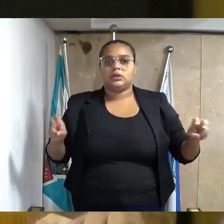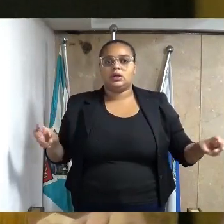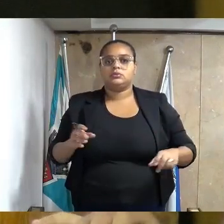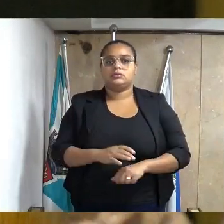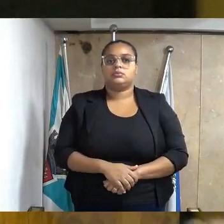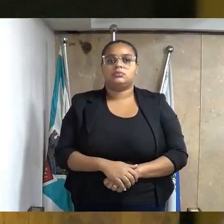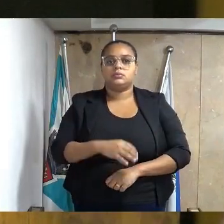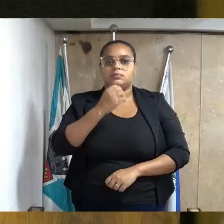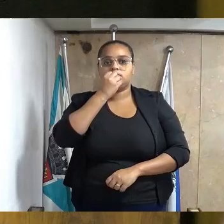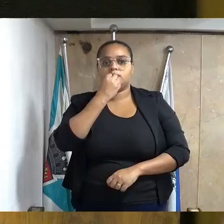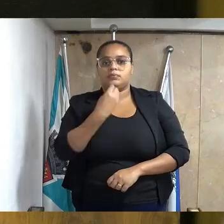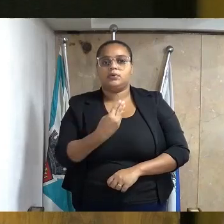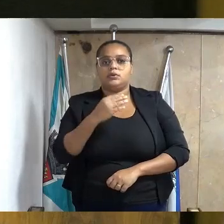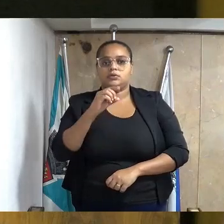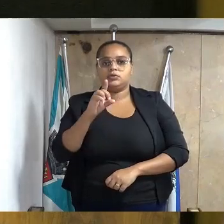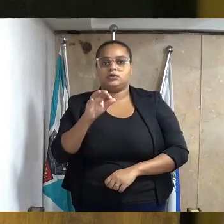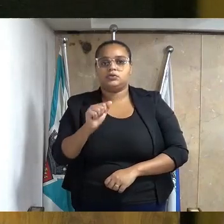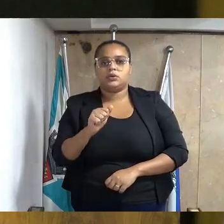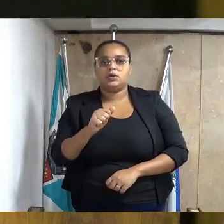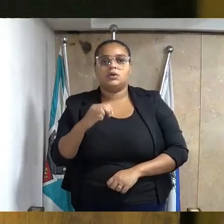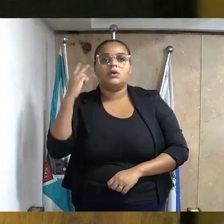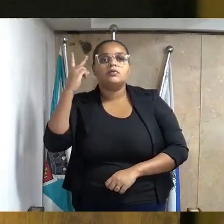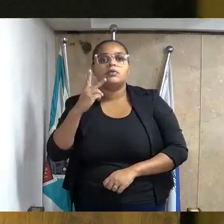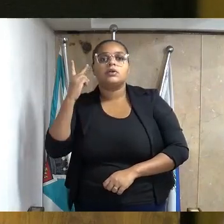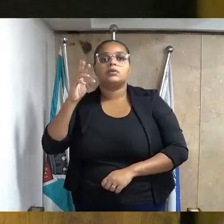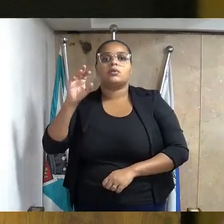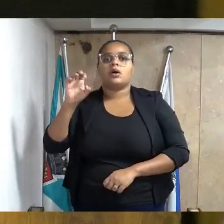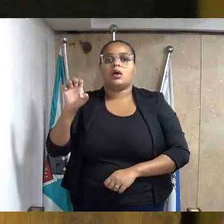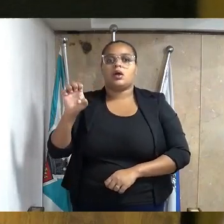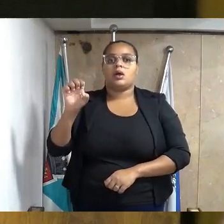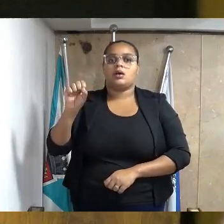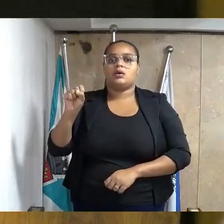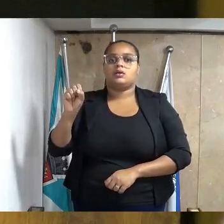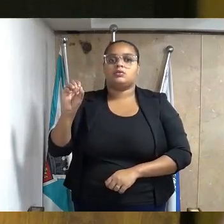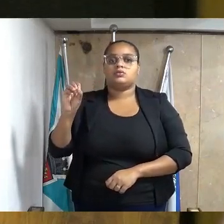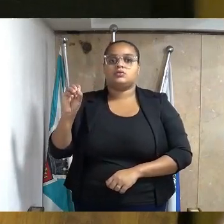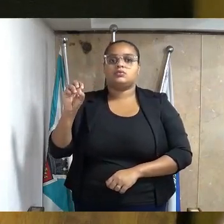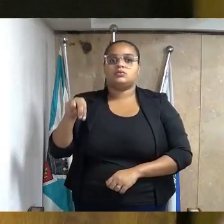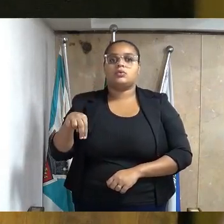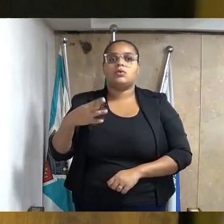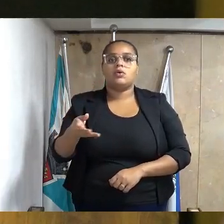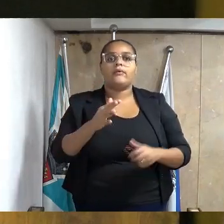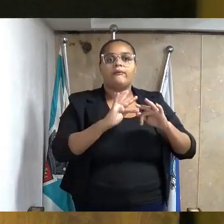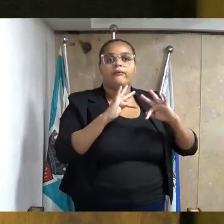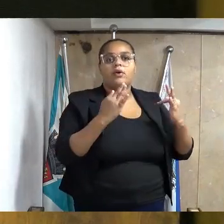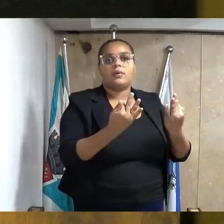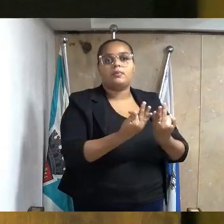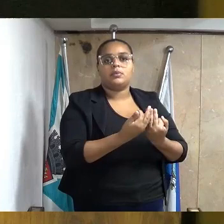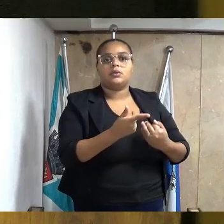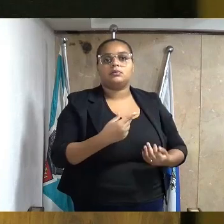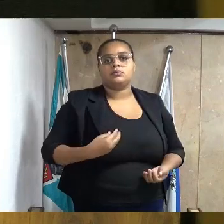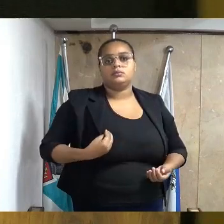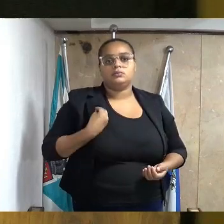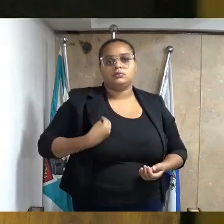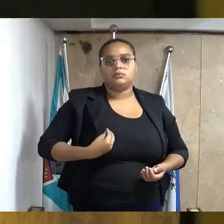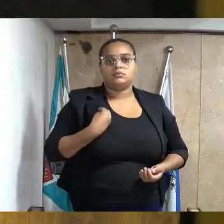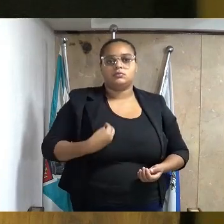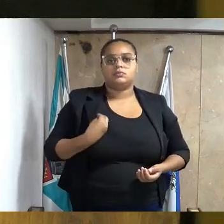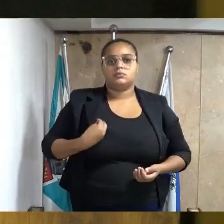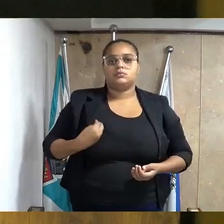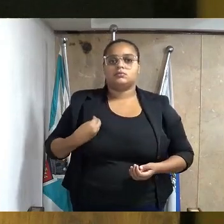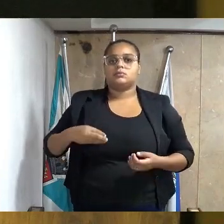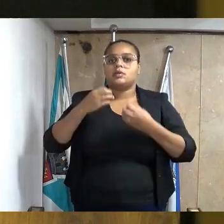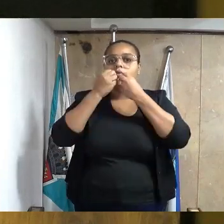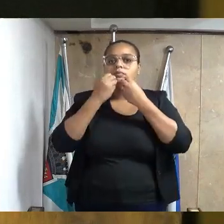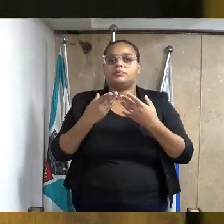Bom dia ao nosso vereador Mirim Enzo, que está aqui hoje, família presente. Dizer da